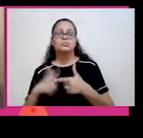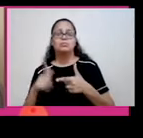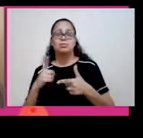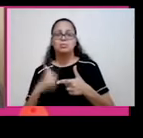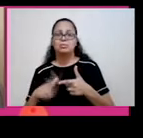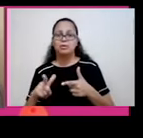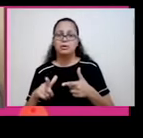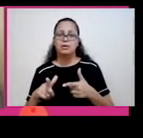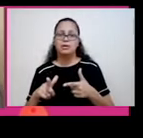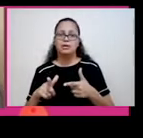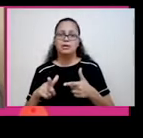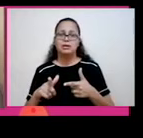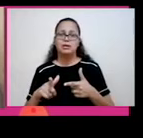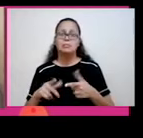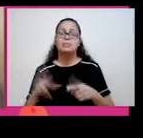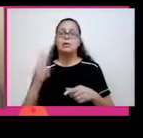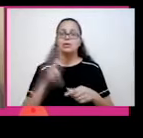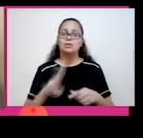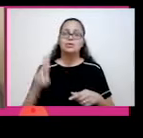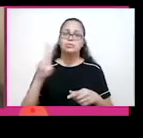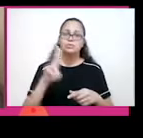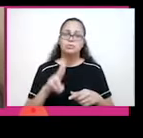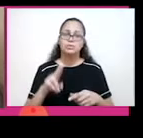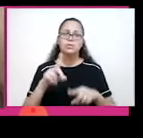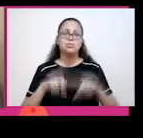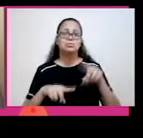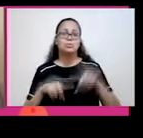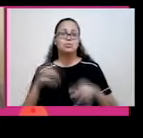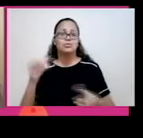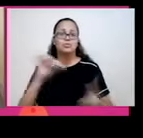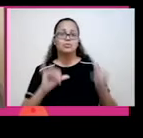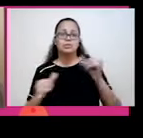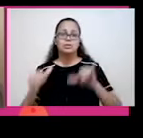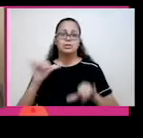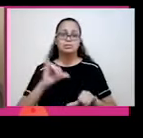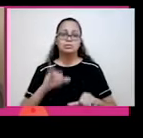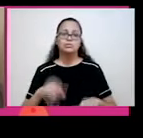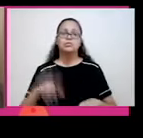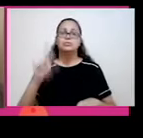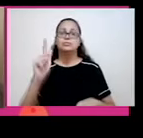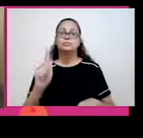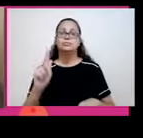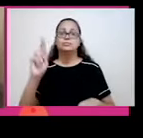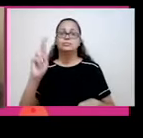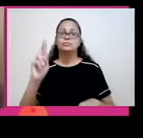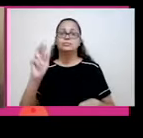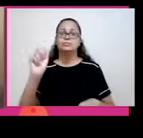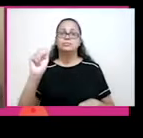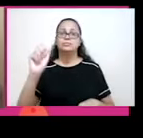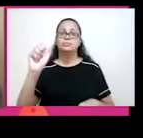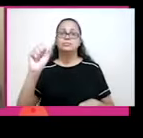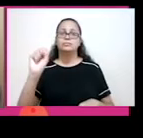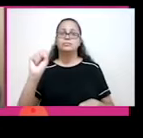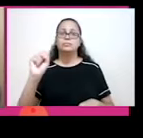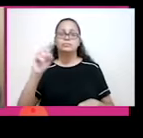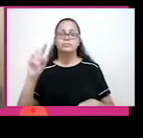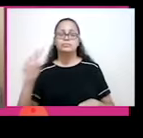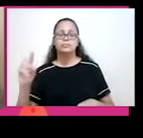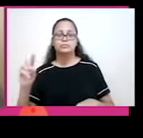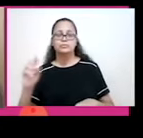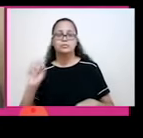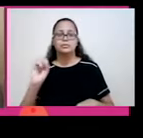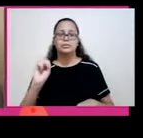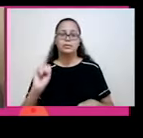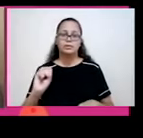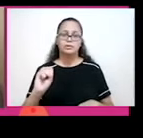de produtos, né, com o uso aí de agrotóxicos nesses produtos. Os grãos são os produtos agrícolas mais cultivados no